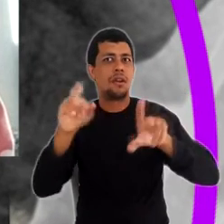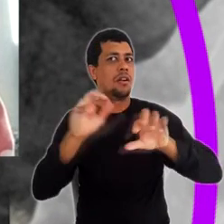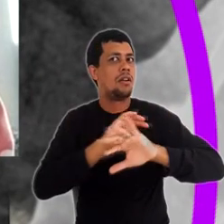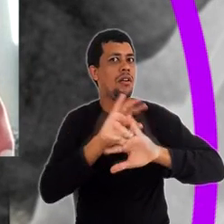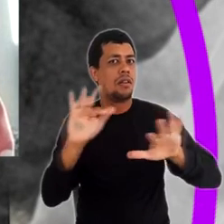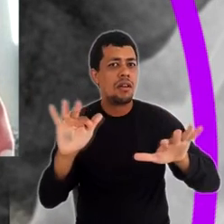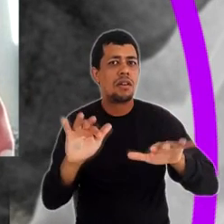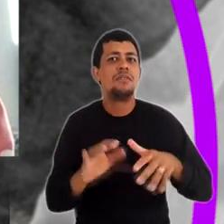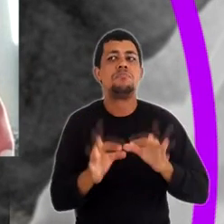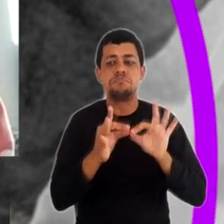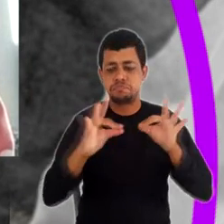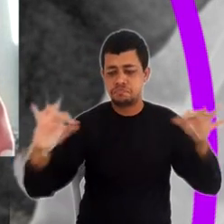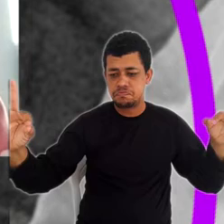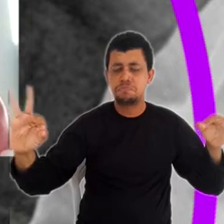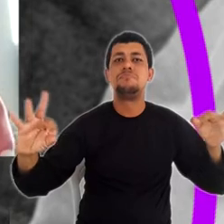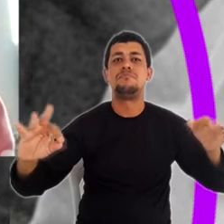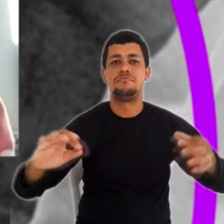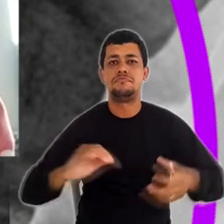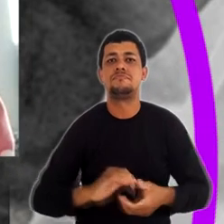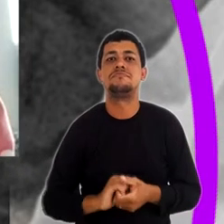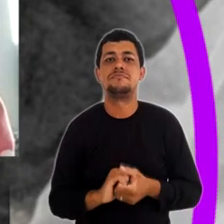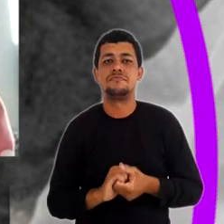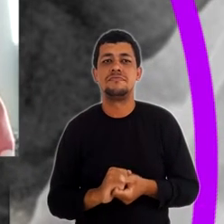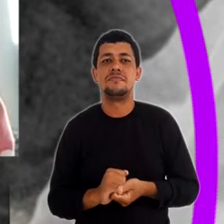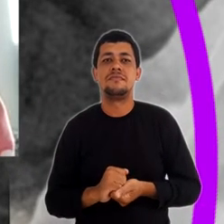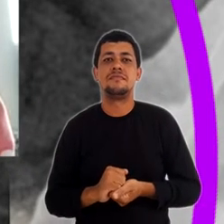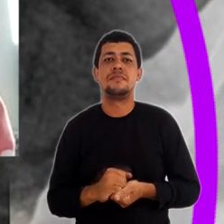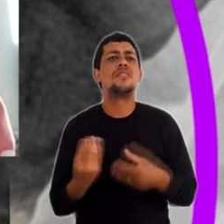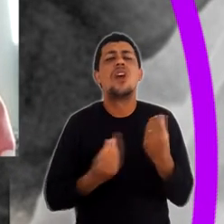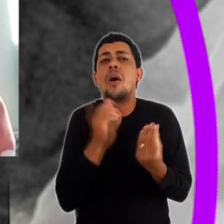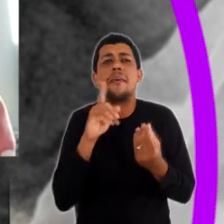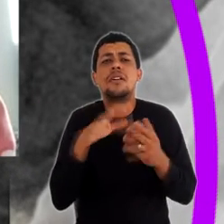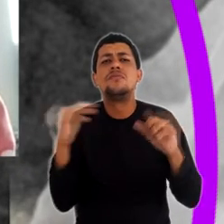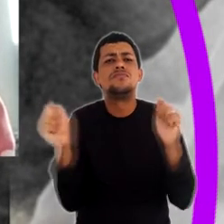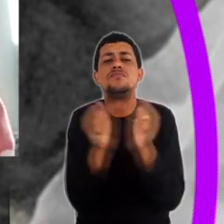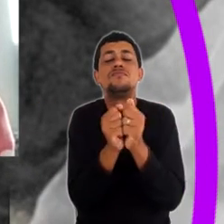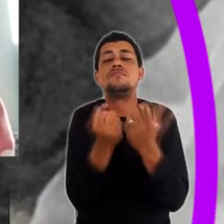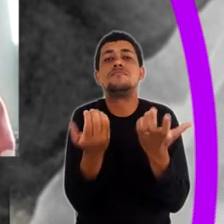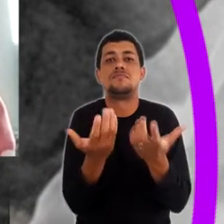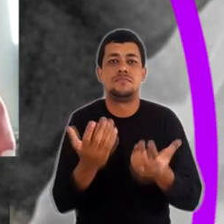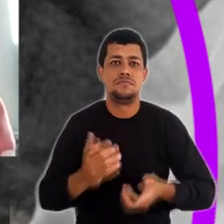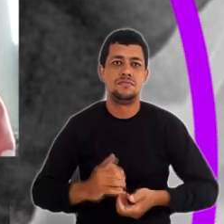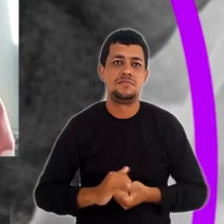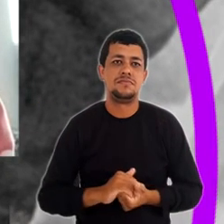outra é de Rolim, outra é de Campinas. Aí, como é que foi isso?